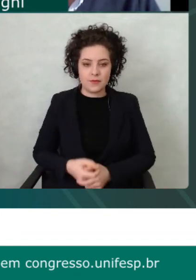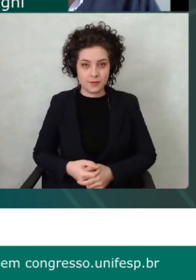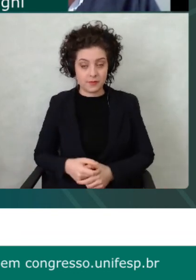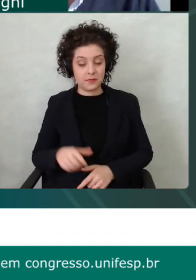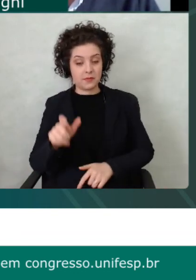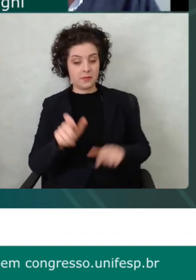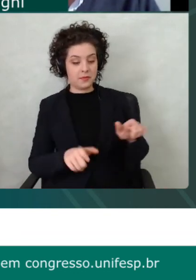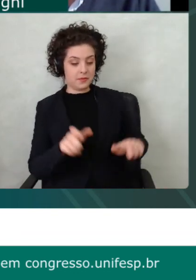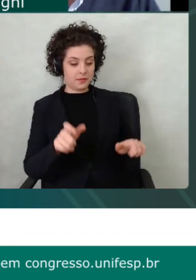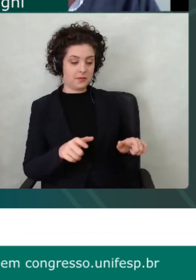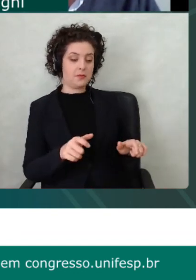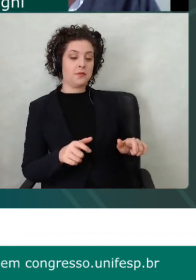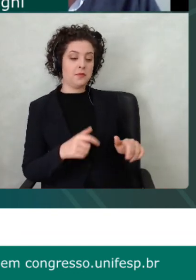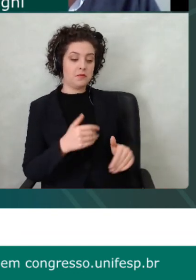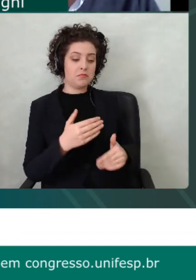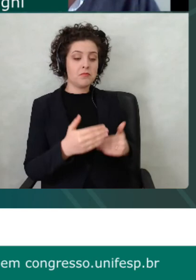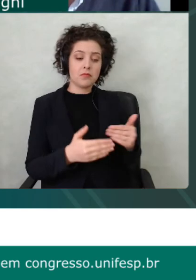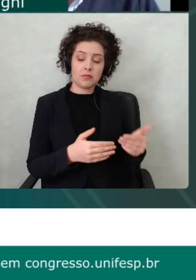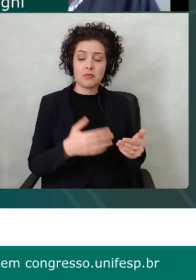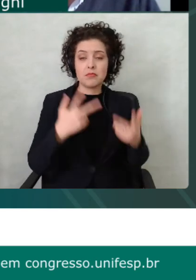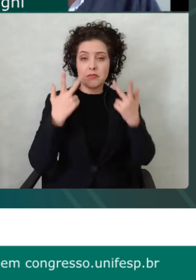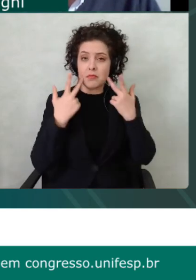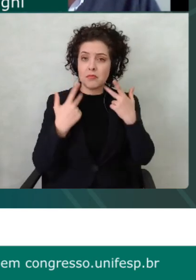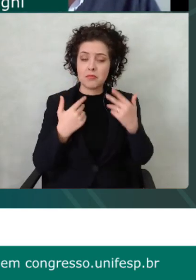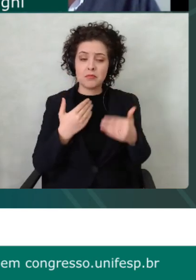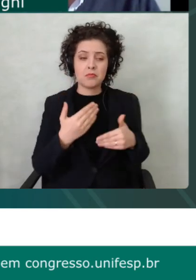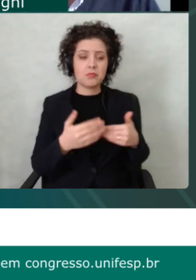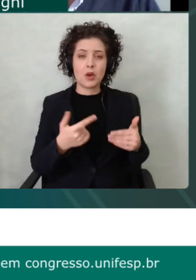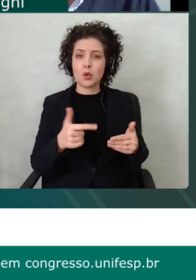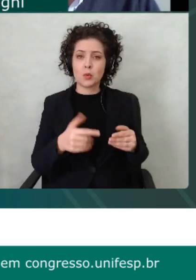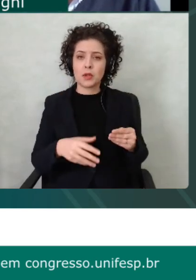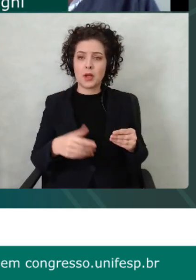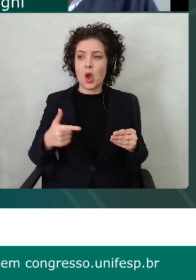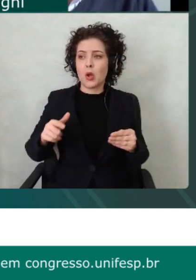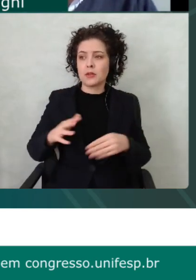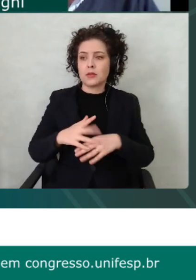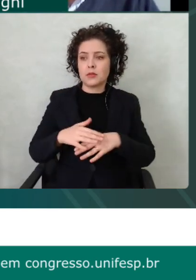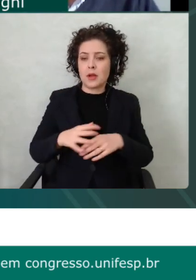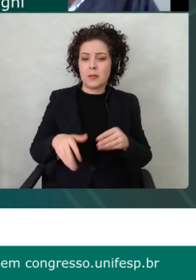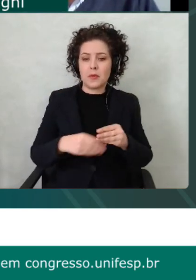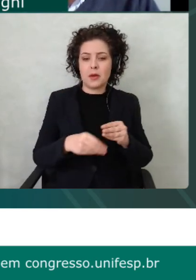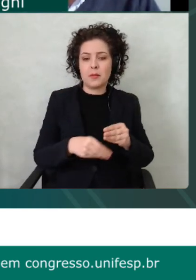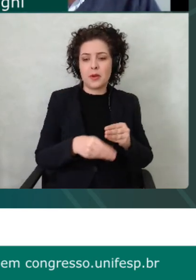pior prognóstico por conta das comorbidades que esses pacientes apresentam.